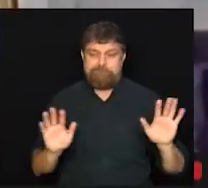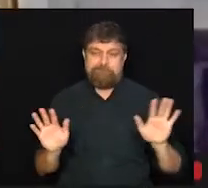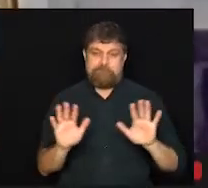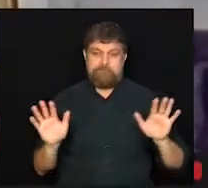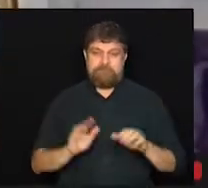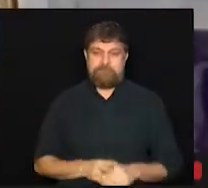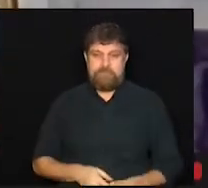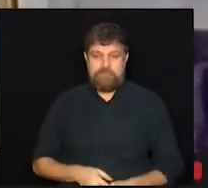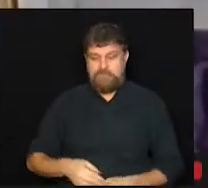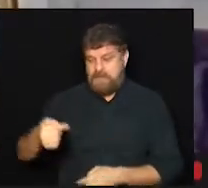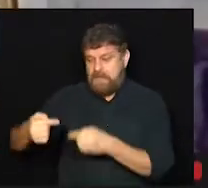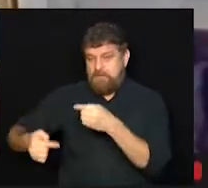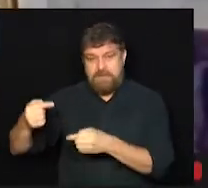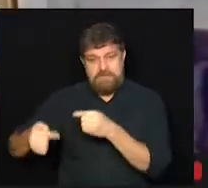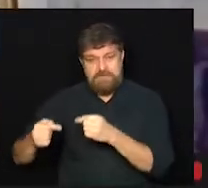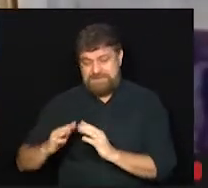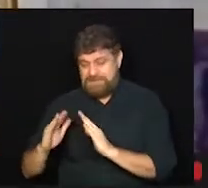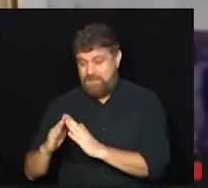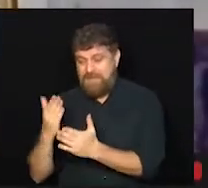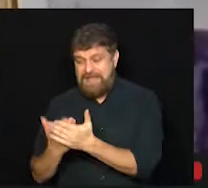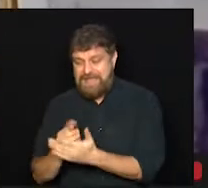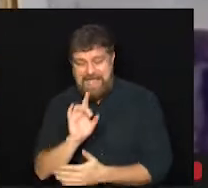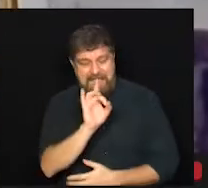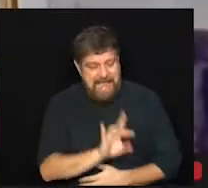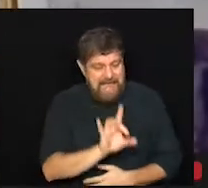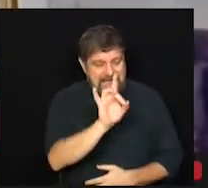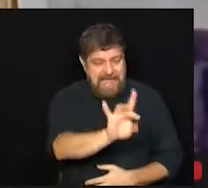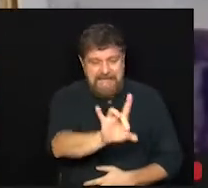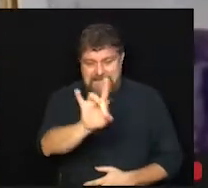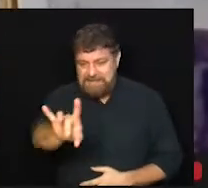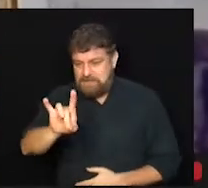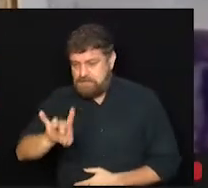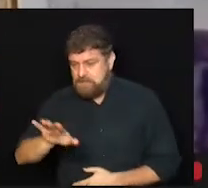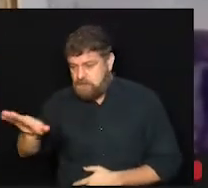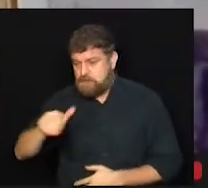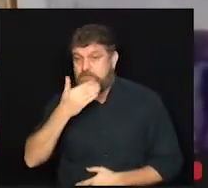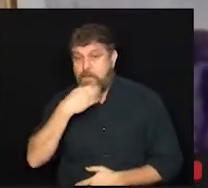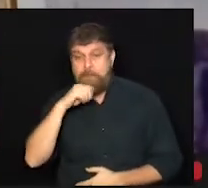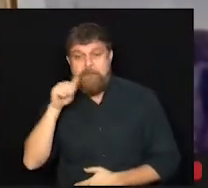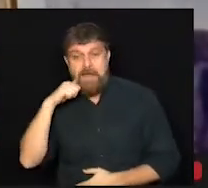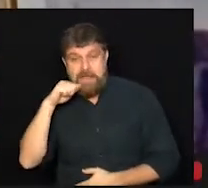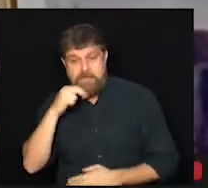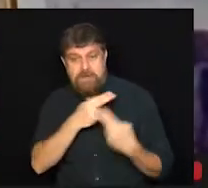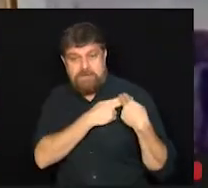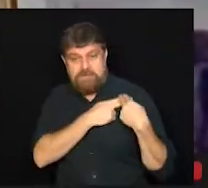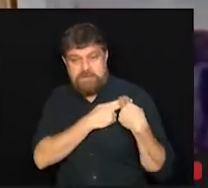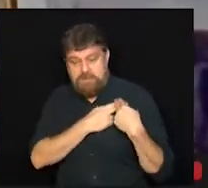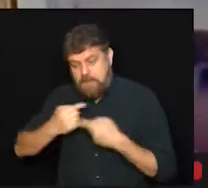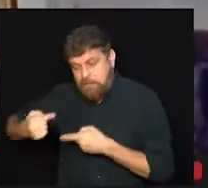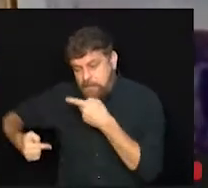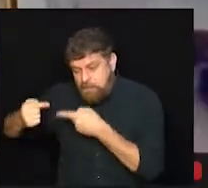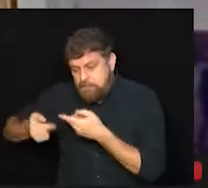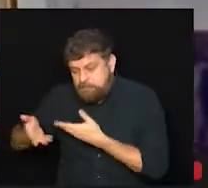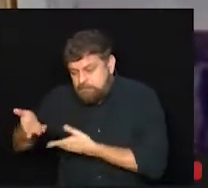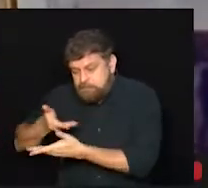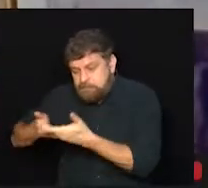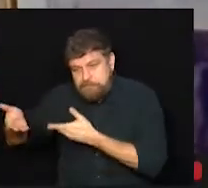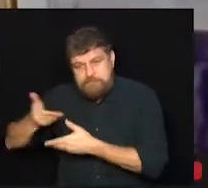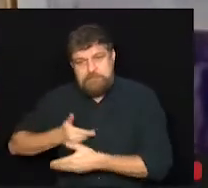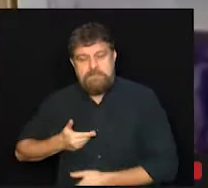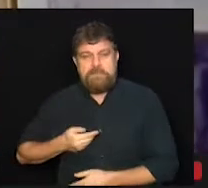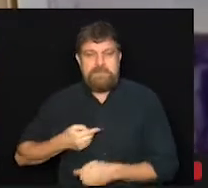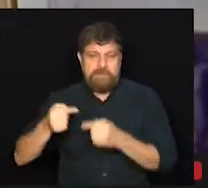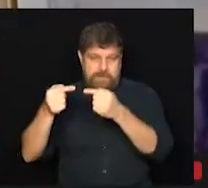local e local até cada escola, com os pais e, óbvio, em alinhamento